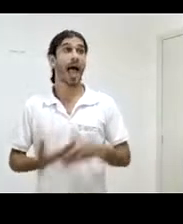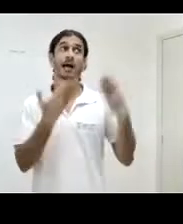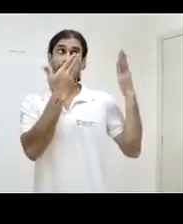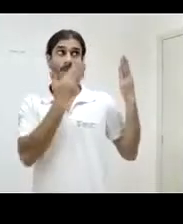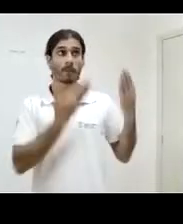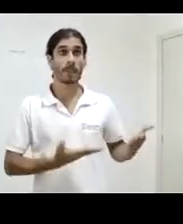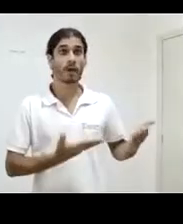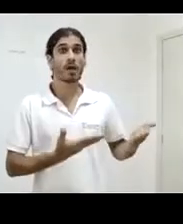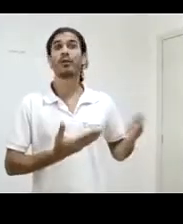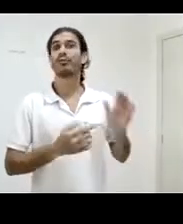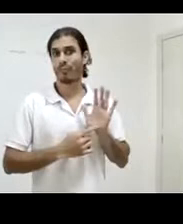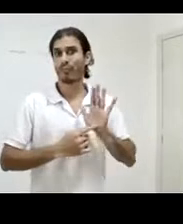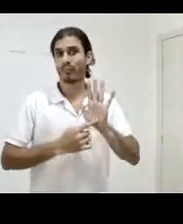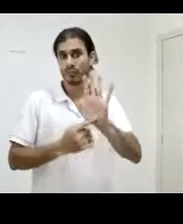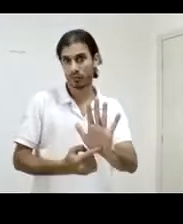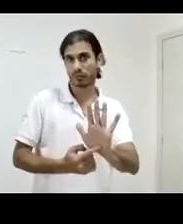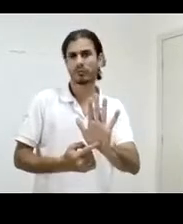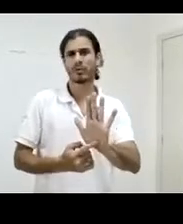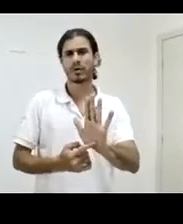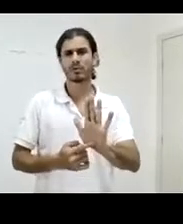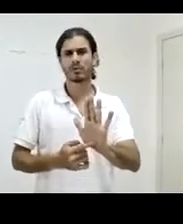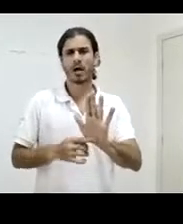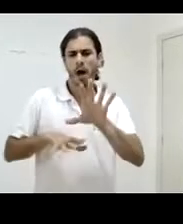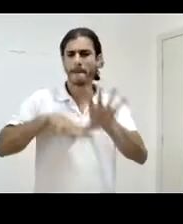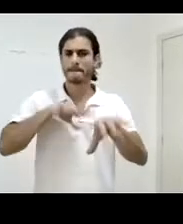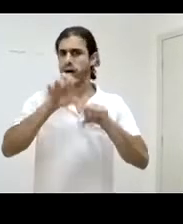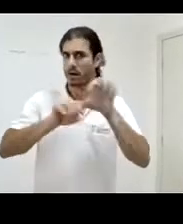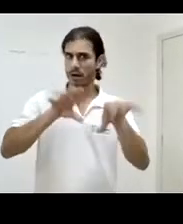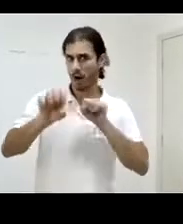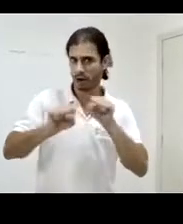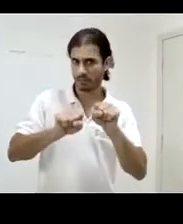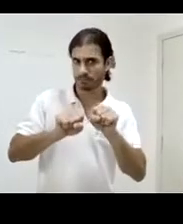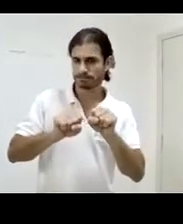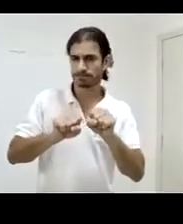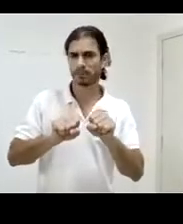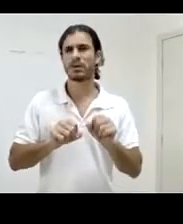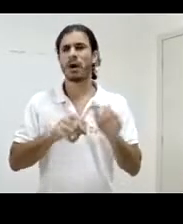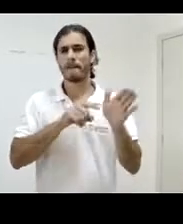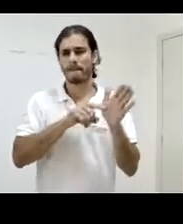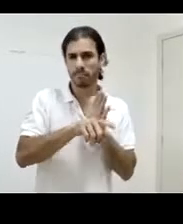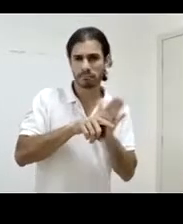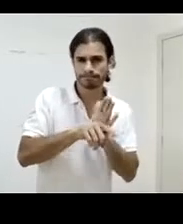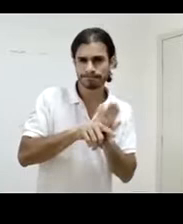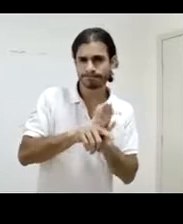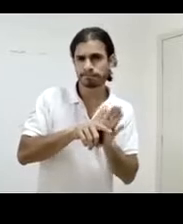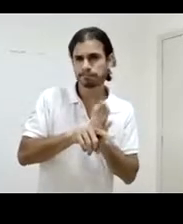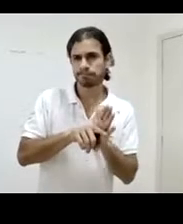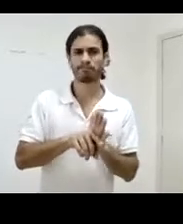capítulo de livro, em artigo científico, em dissertação. E aí a gente fez uma pesquisa, né, nessa temática